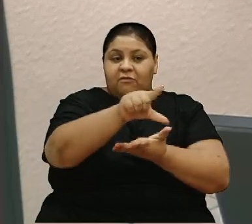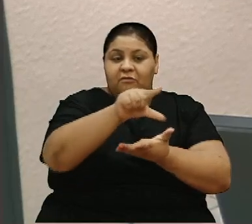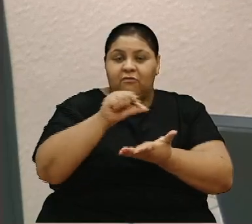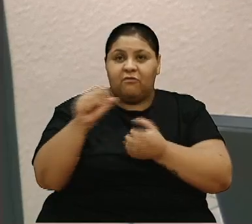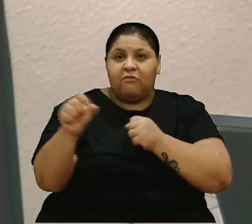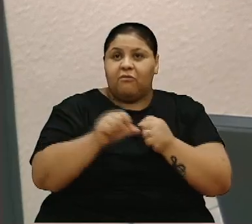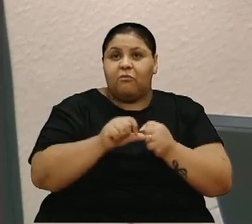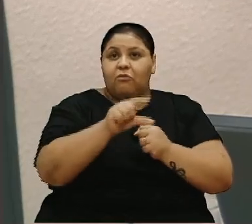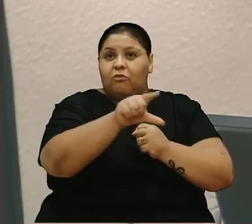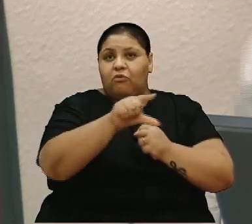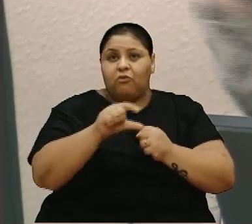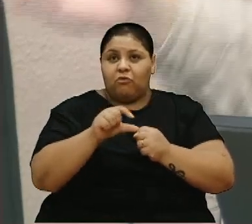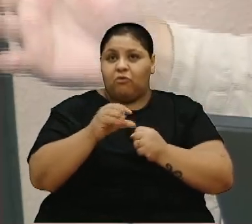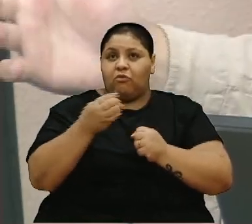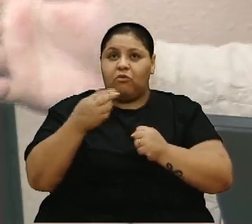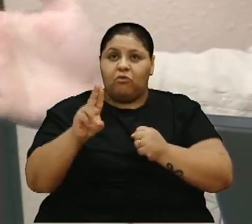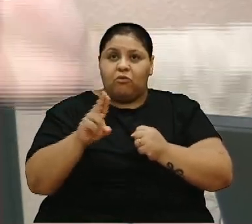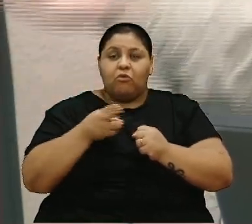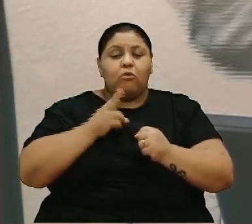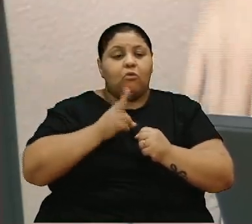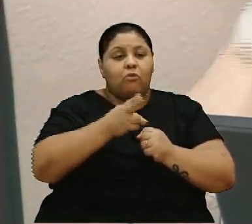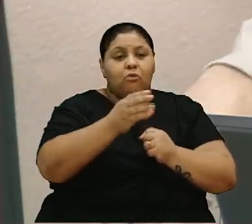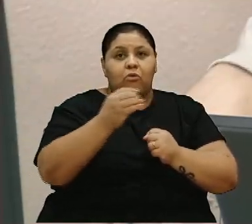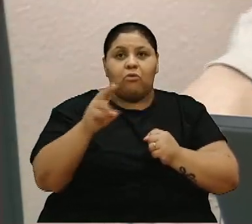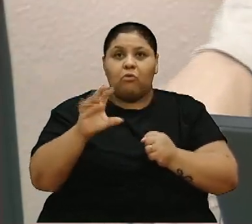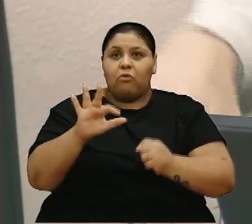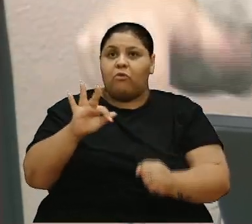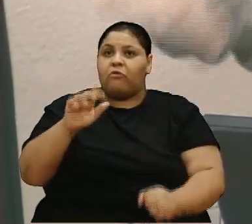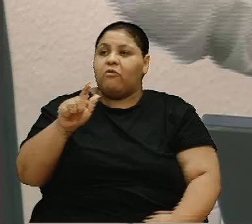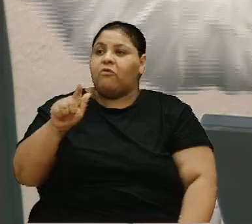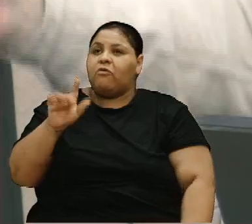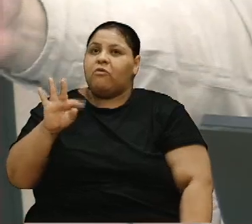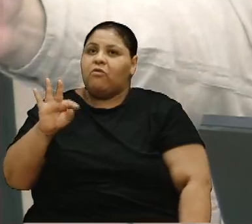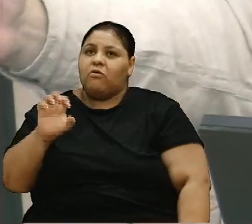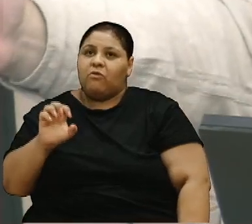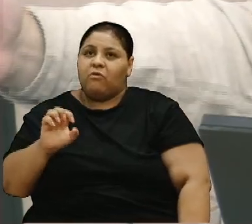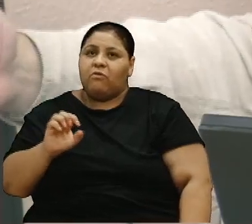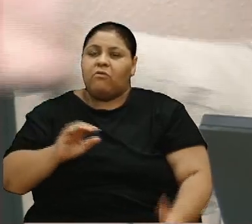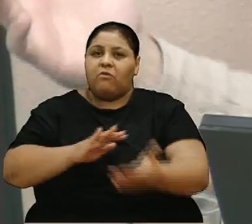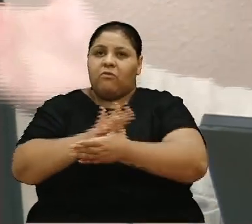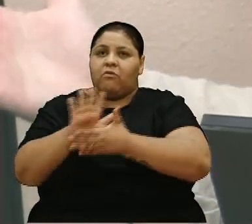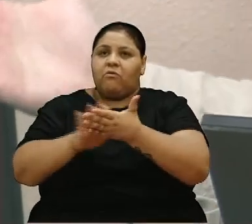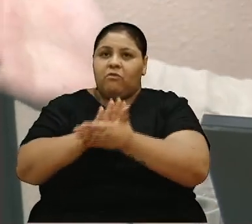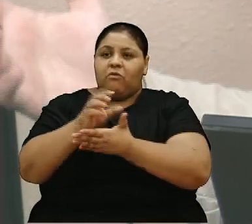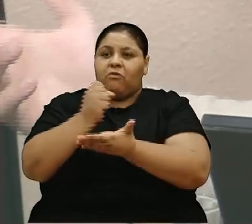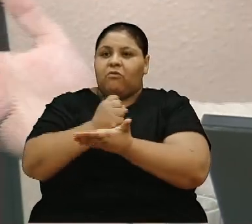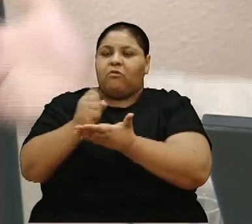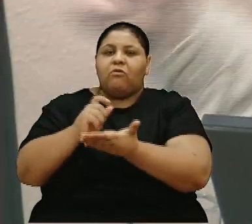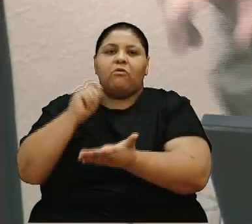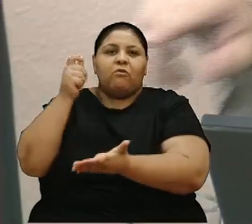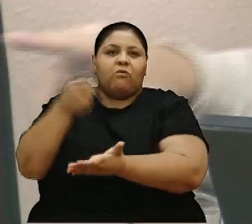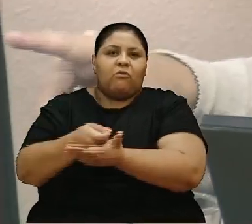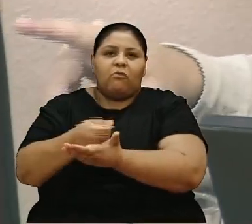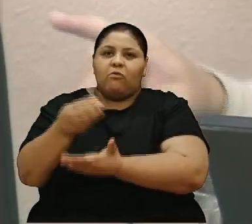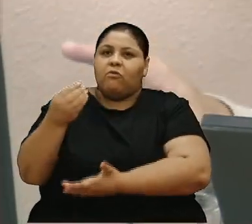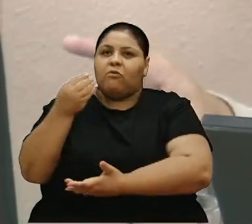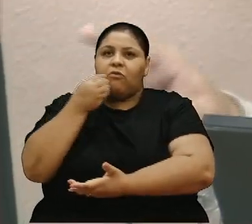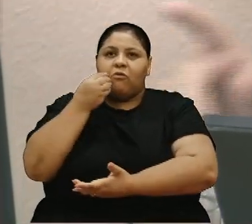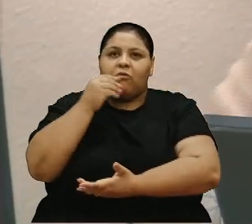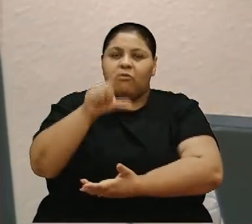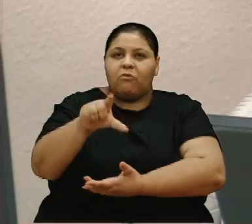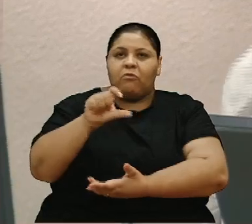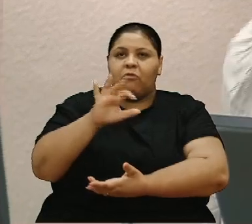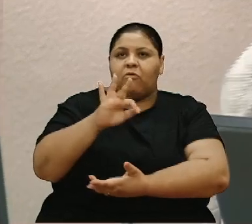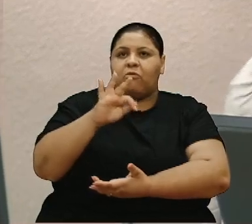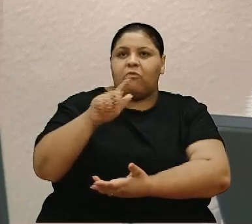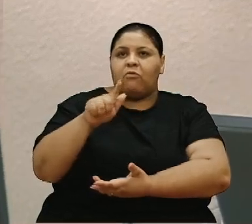pode optar ou por essa estabilidade ou pelo FGTS. Nenhum patrão contrata com estabilidade, então, obviamente, opta pelo FGTS.